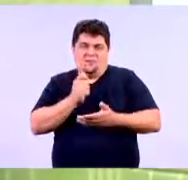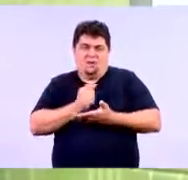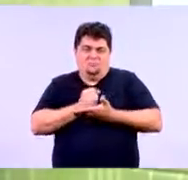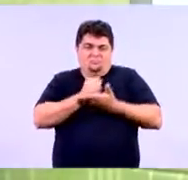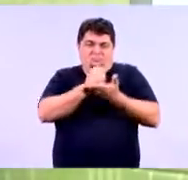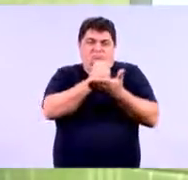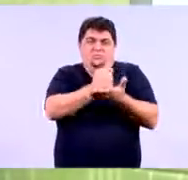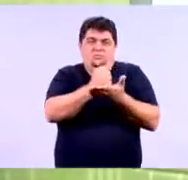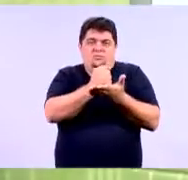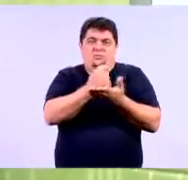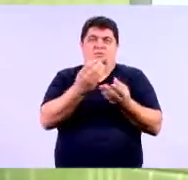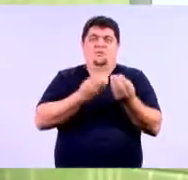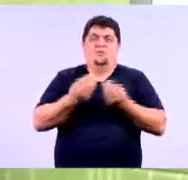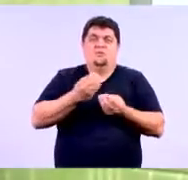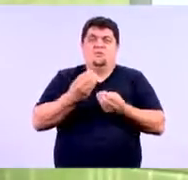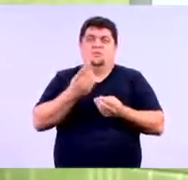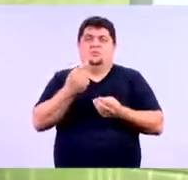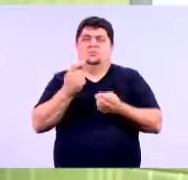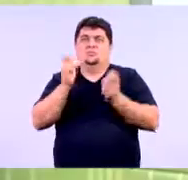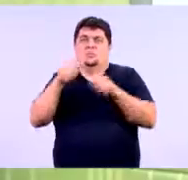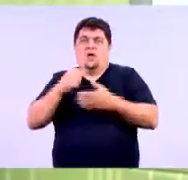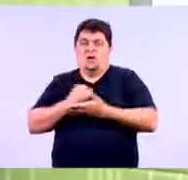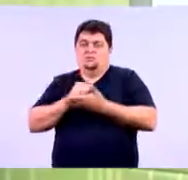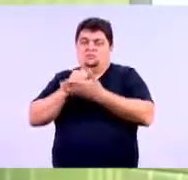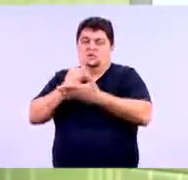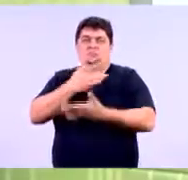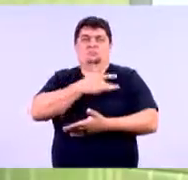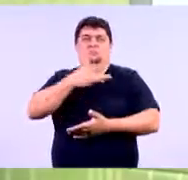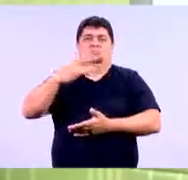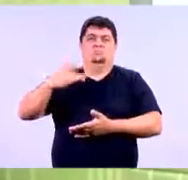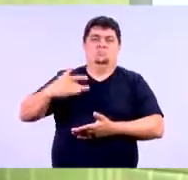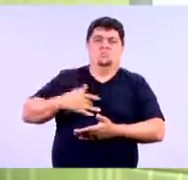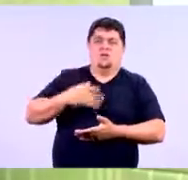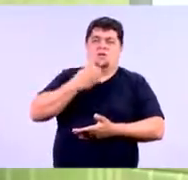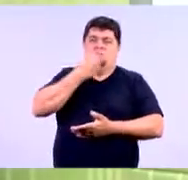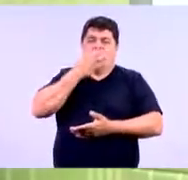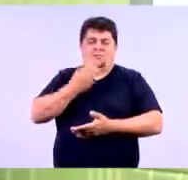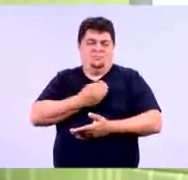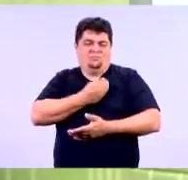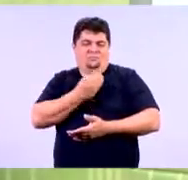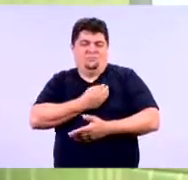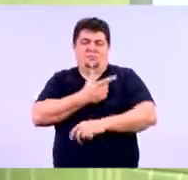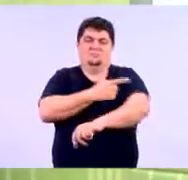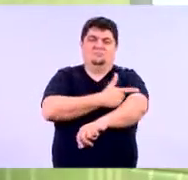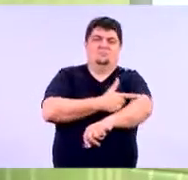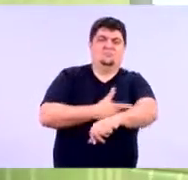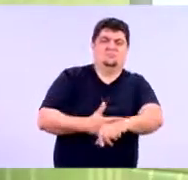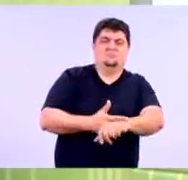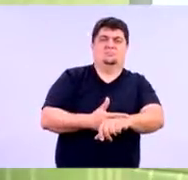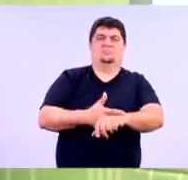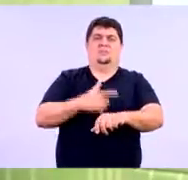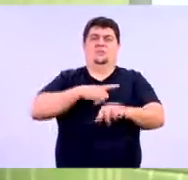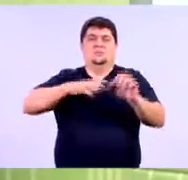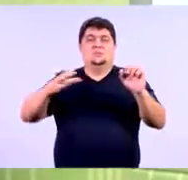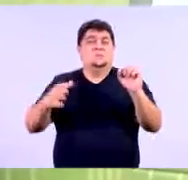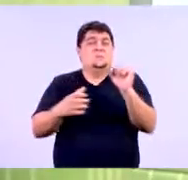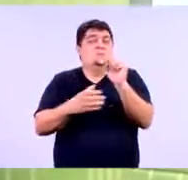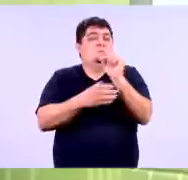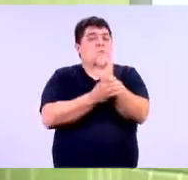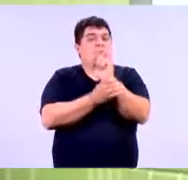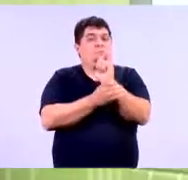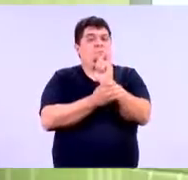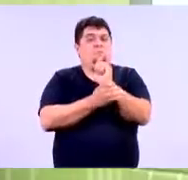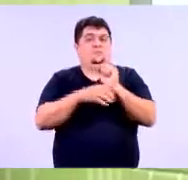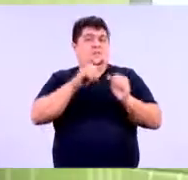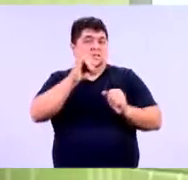possa financiar situações, à saúde, ao bem-estar, à educação, à segurança, sem